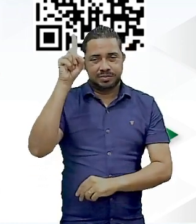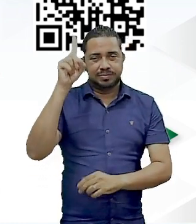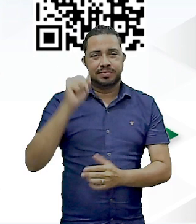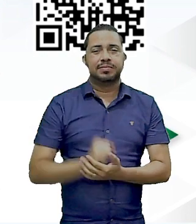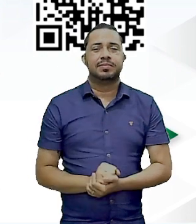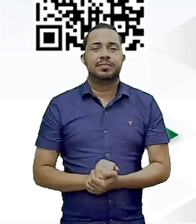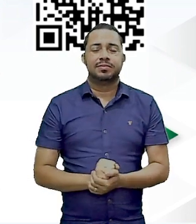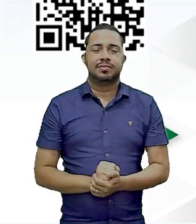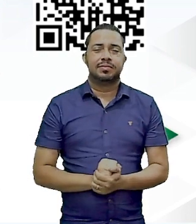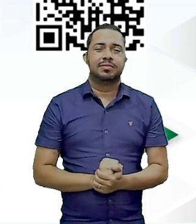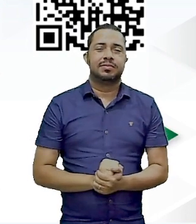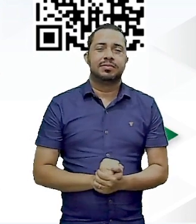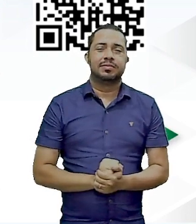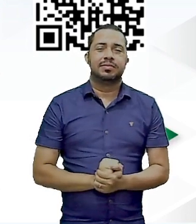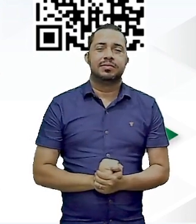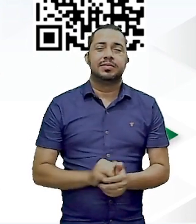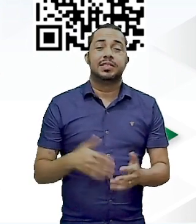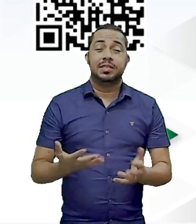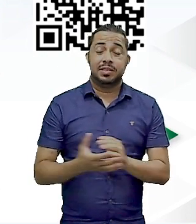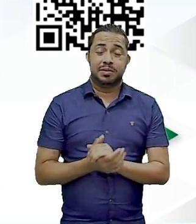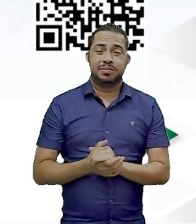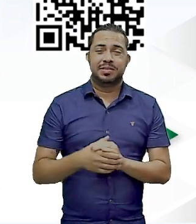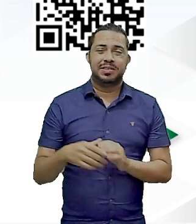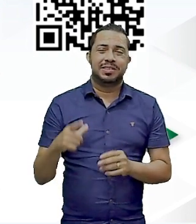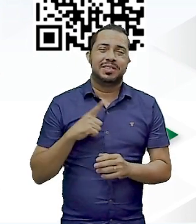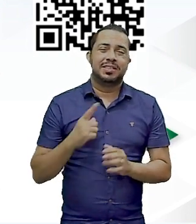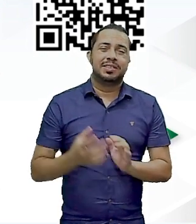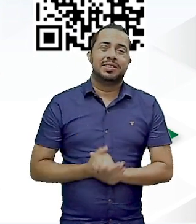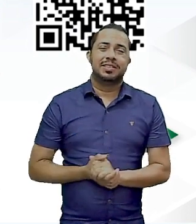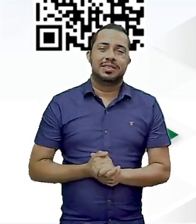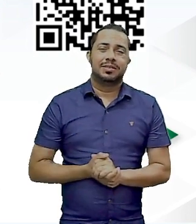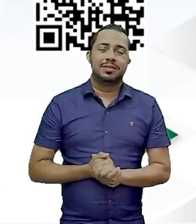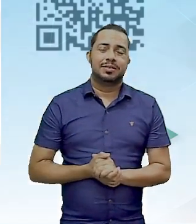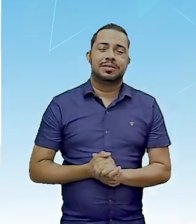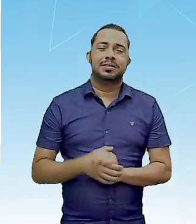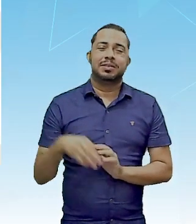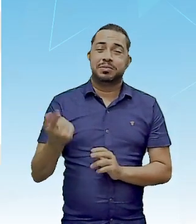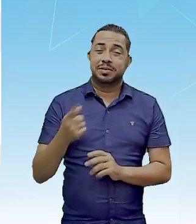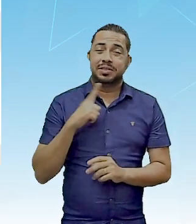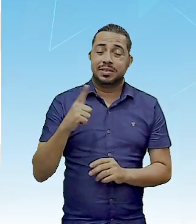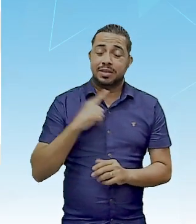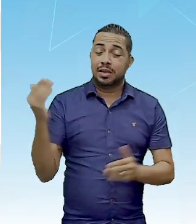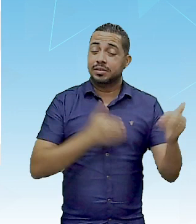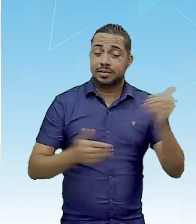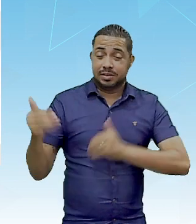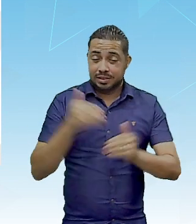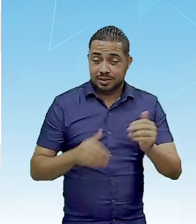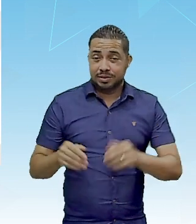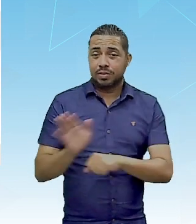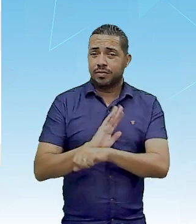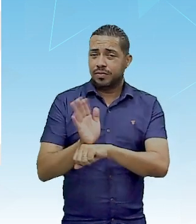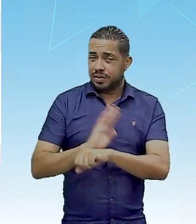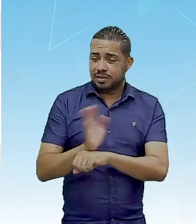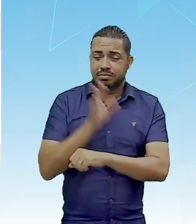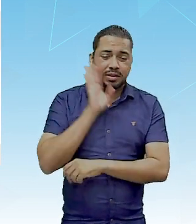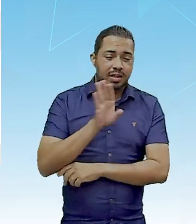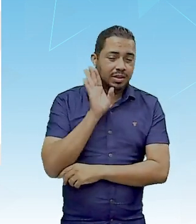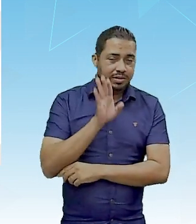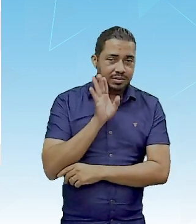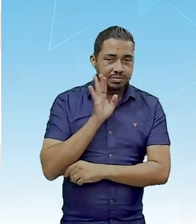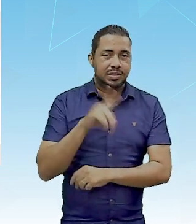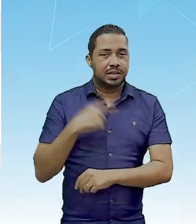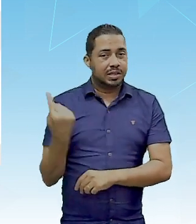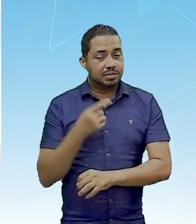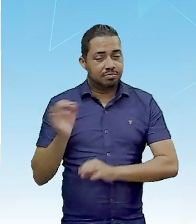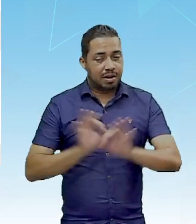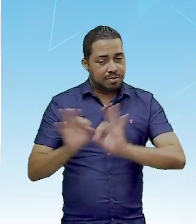Jefferson. Obrigado, Jefferson, né? Literalmente. Para você ter acesso a um vídeo muito legal que a gente preparou